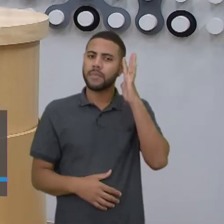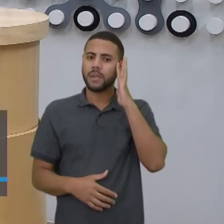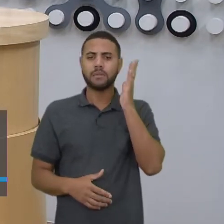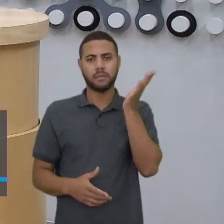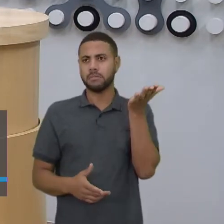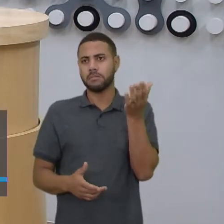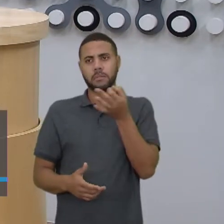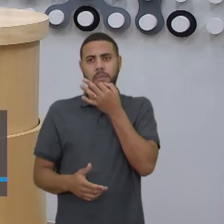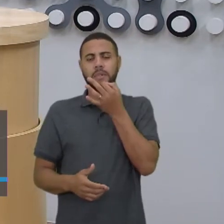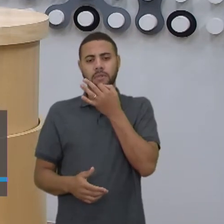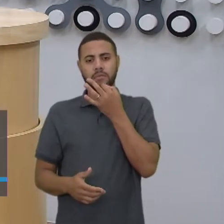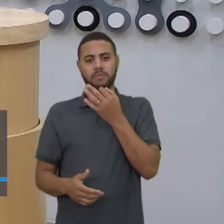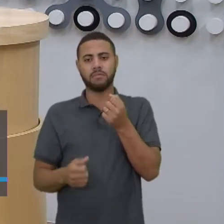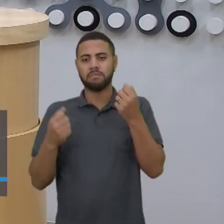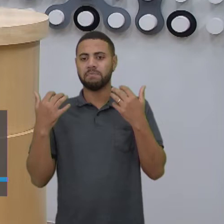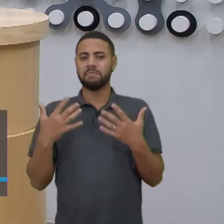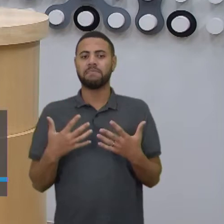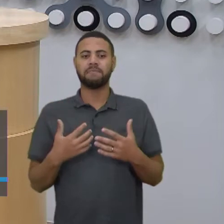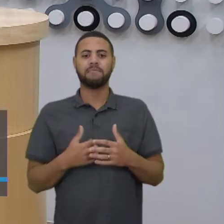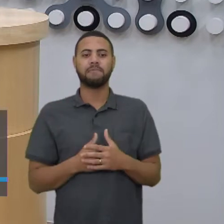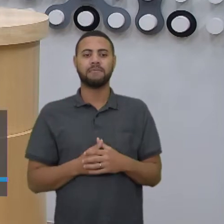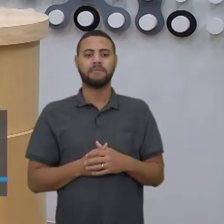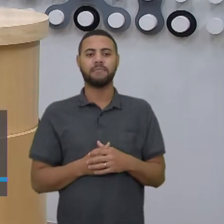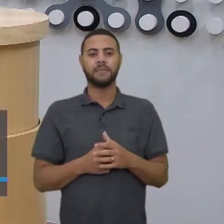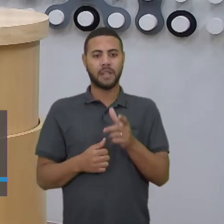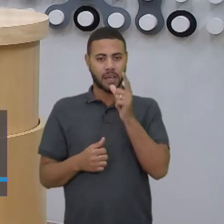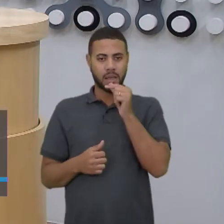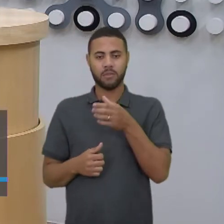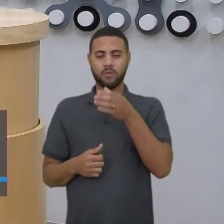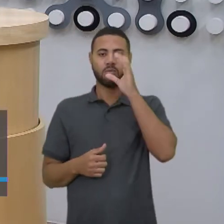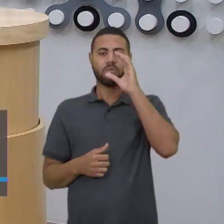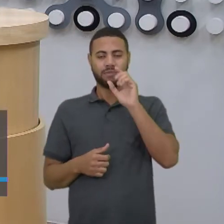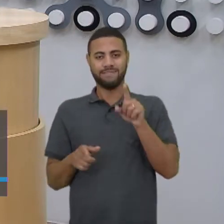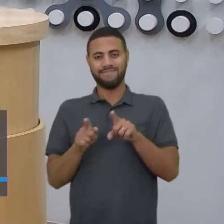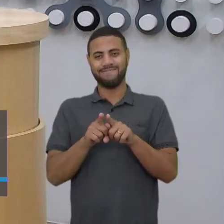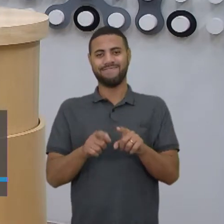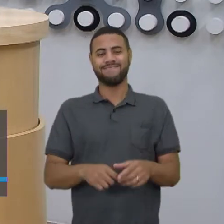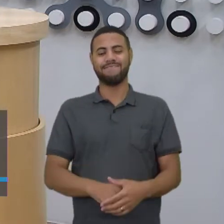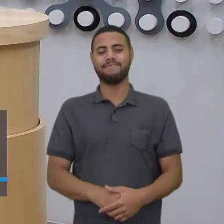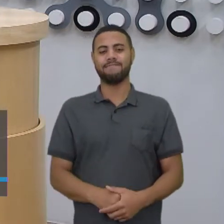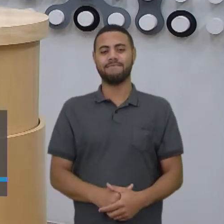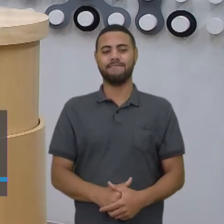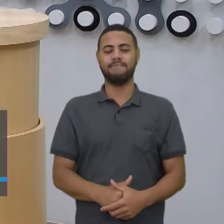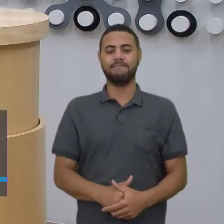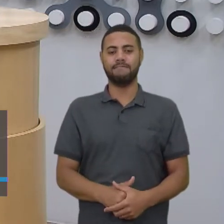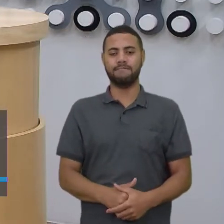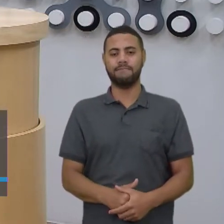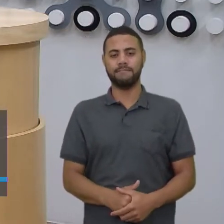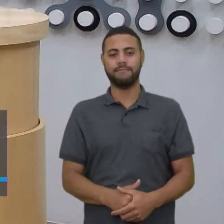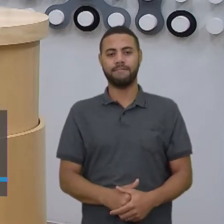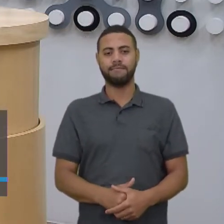né? Olha eu procurando minha água. Saúde, vamos beber um copinho d'água. Saúde. Você acredita que